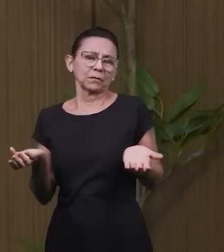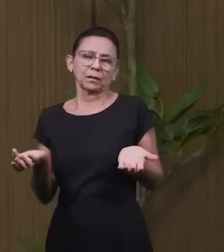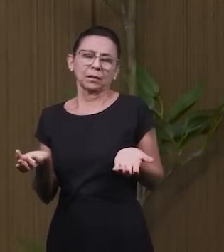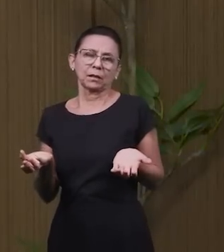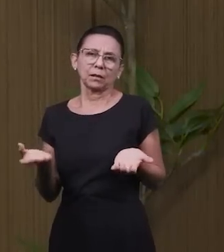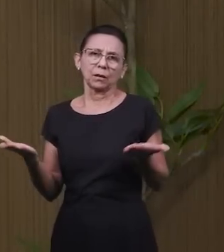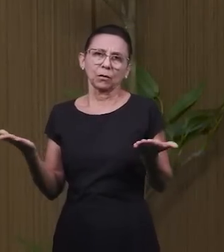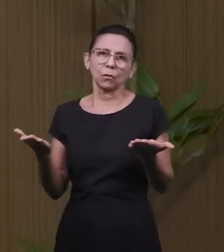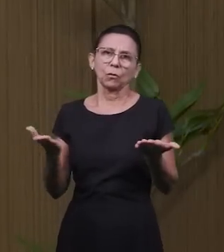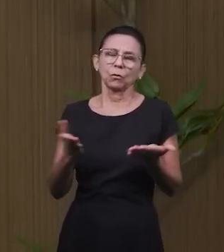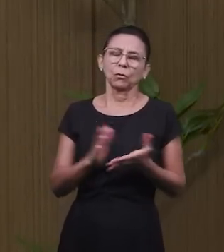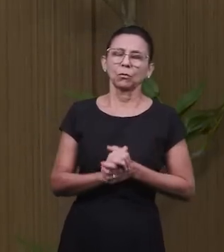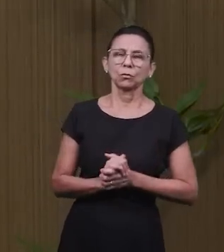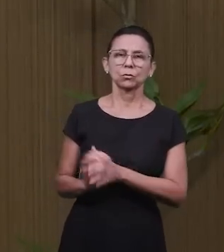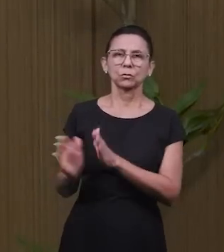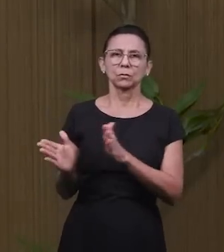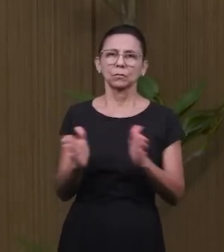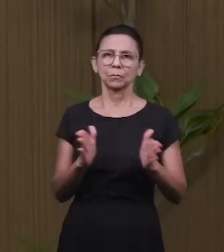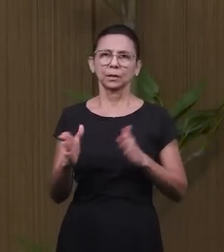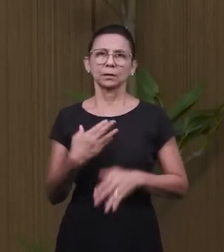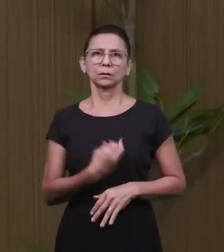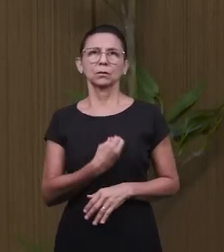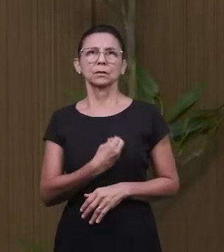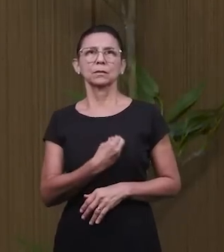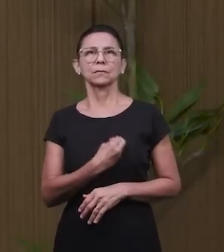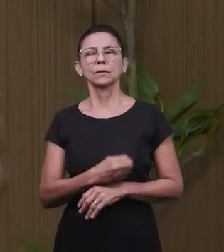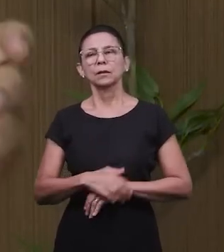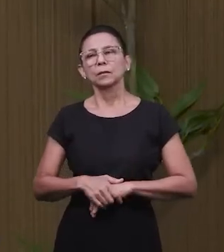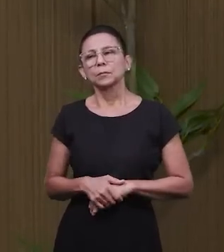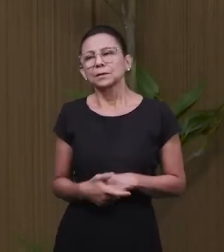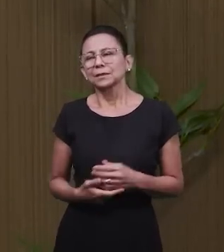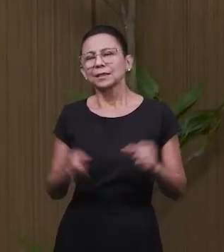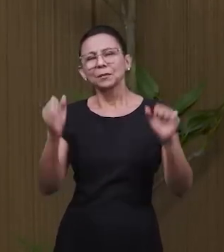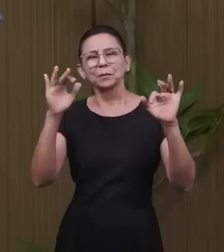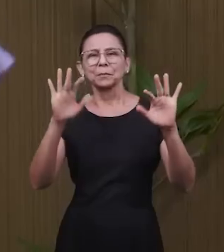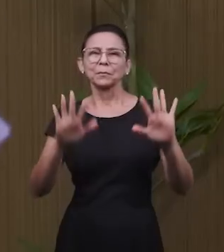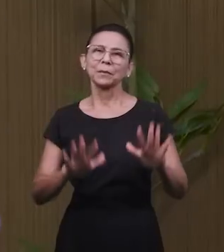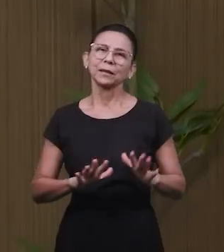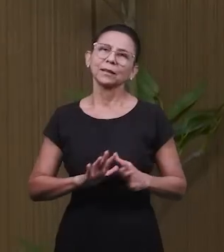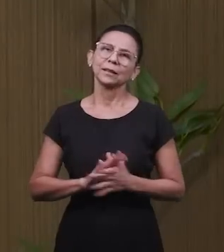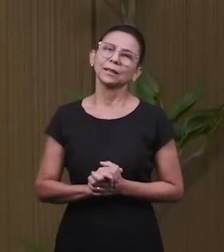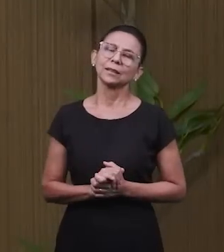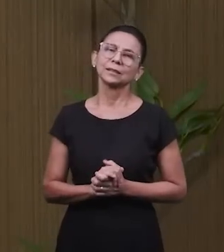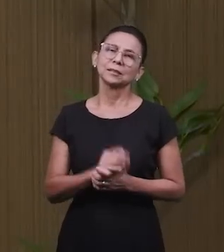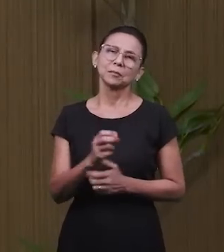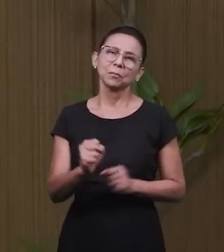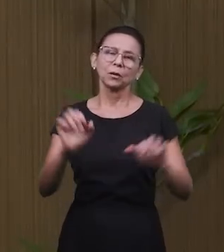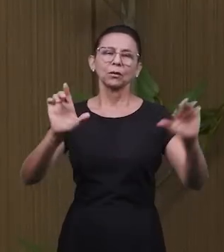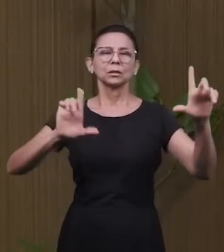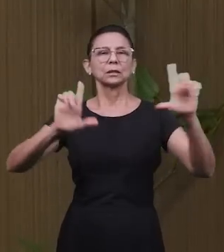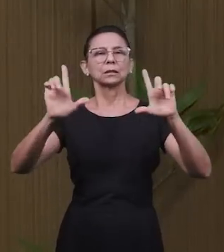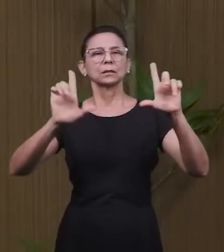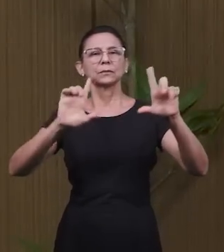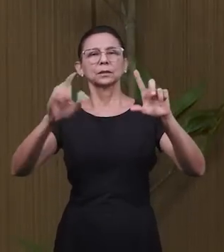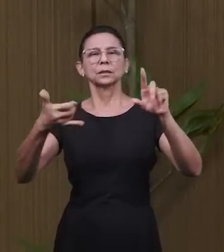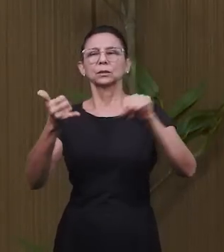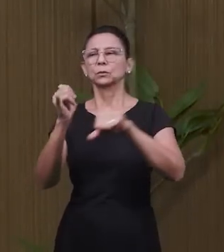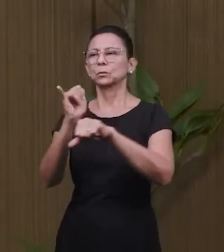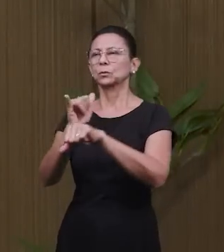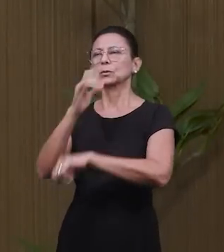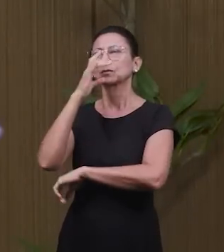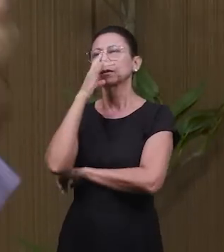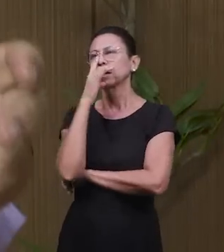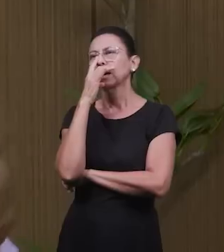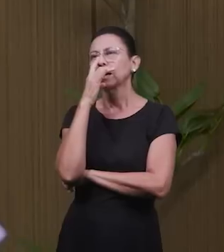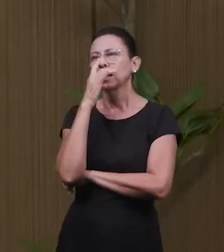uma bênção nos nossos dias, nas modernidades de hoje, você poder assistir um culto transmitido pelo YouTube,